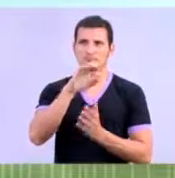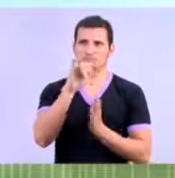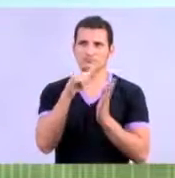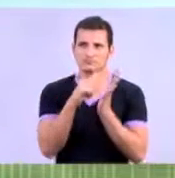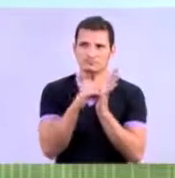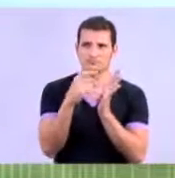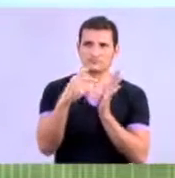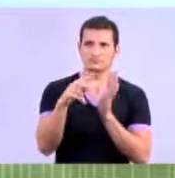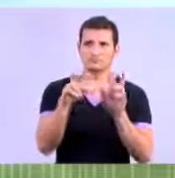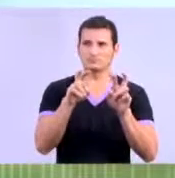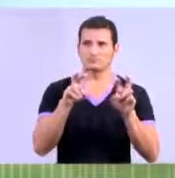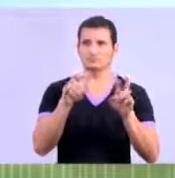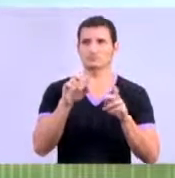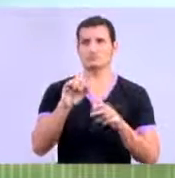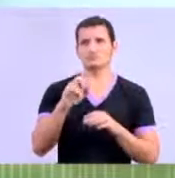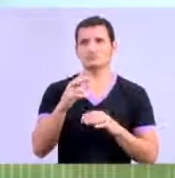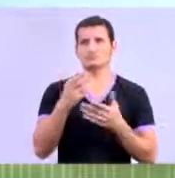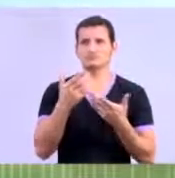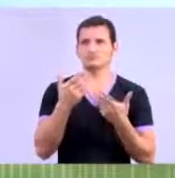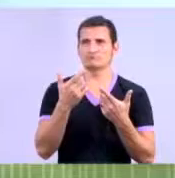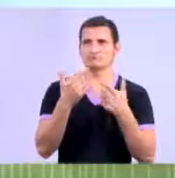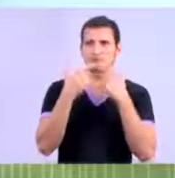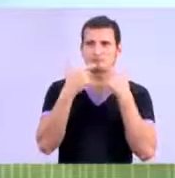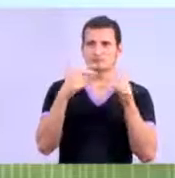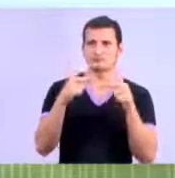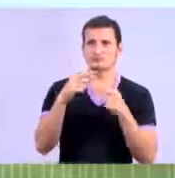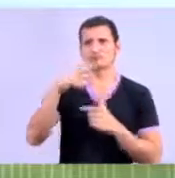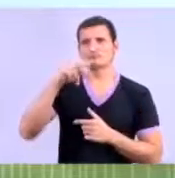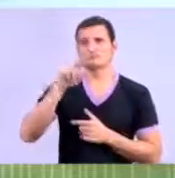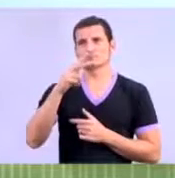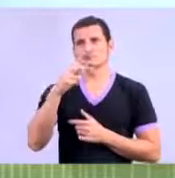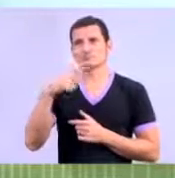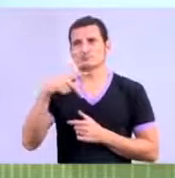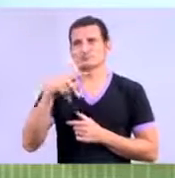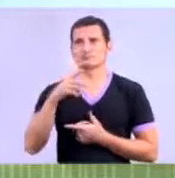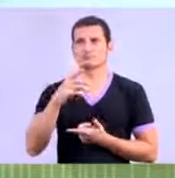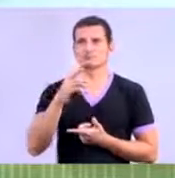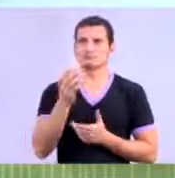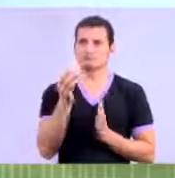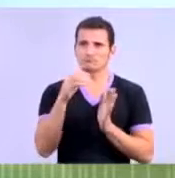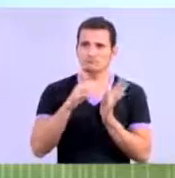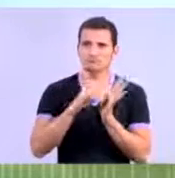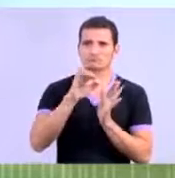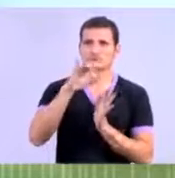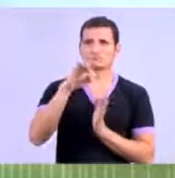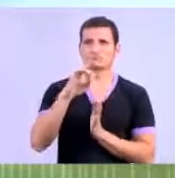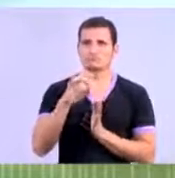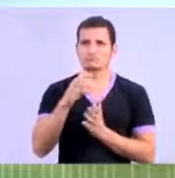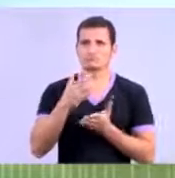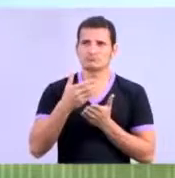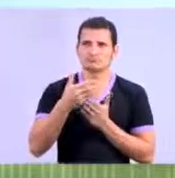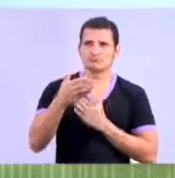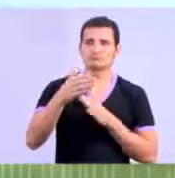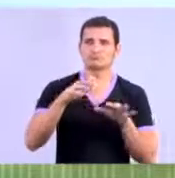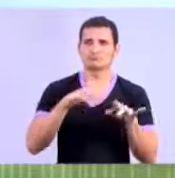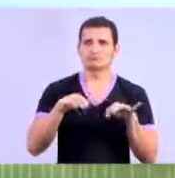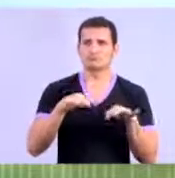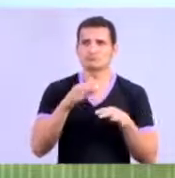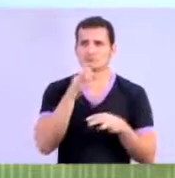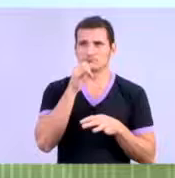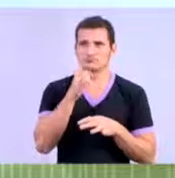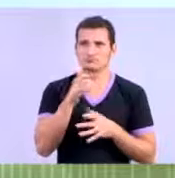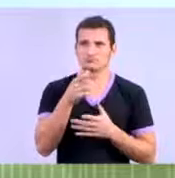em Java ou a linguagem que você preferir, C#, PHP, mas você tem que instalar essa IDE e começa a codificar. Quanto mais